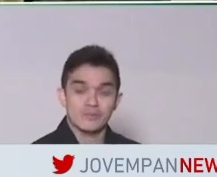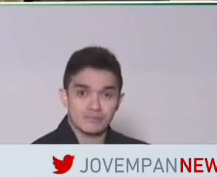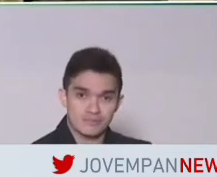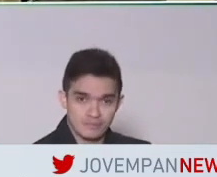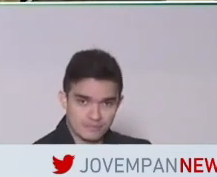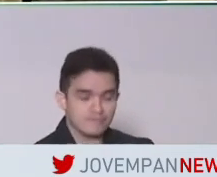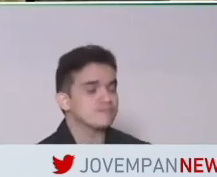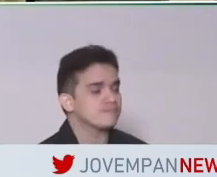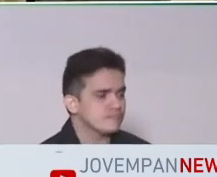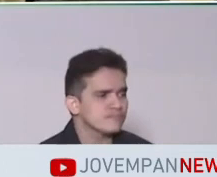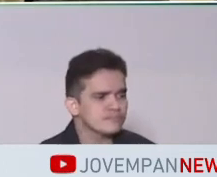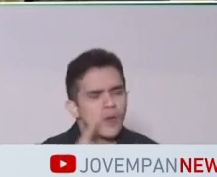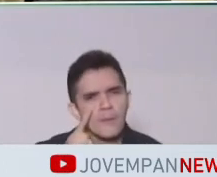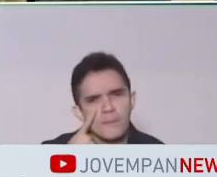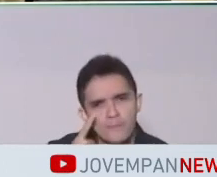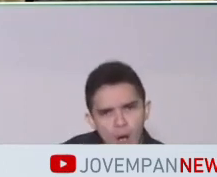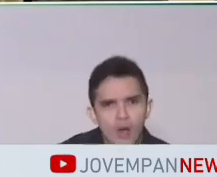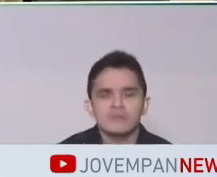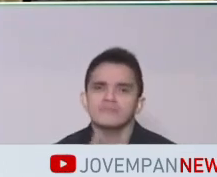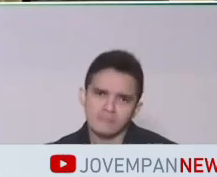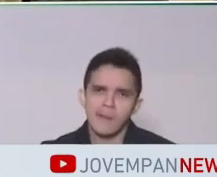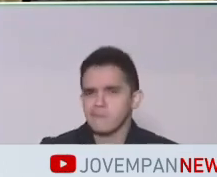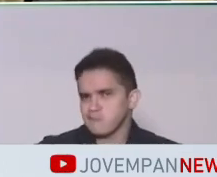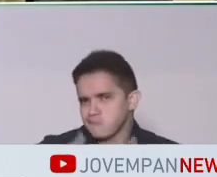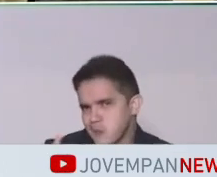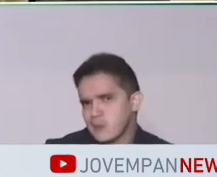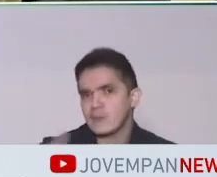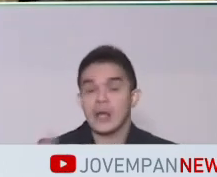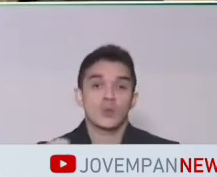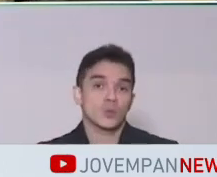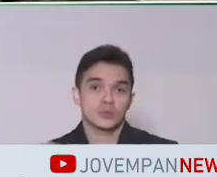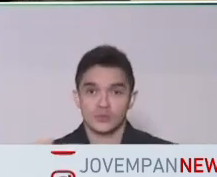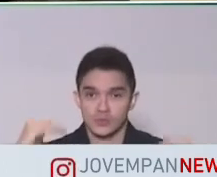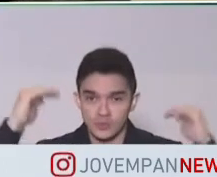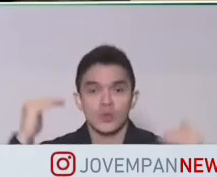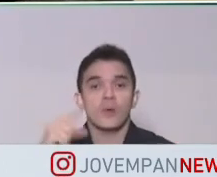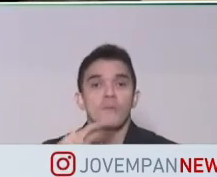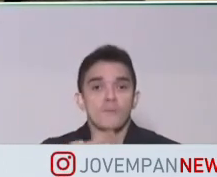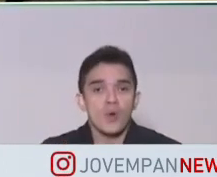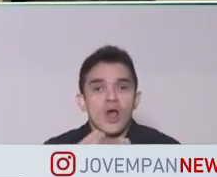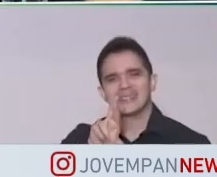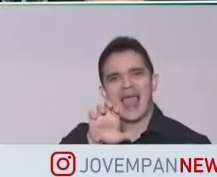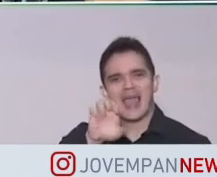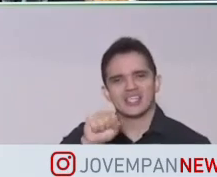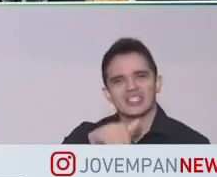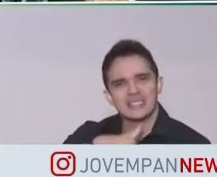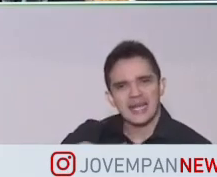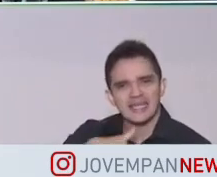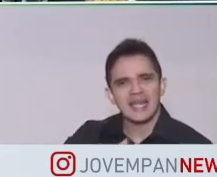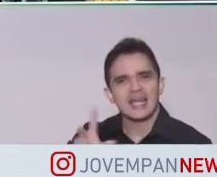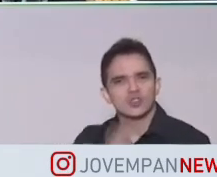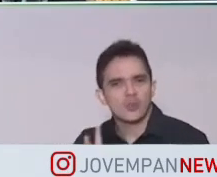tendência firme e forte de ampliação da educação superior a partir da oferta de cursos EAD e a gente